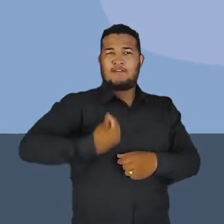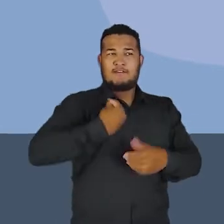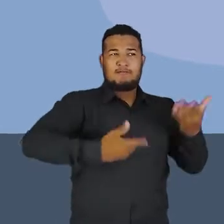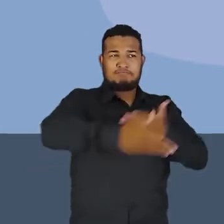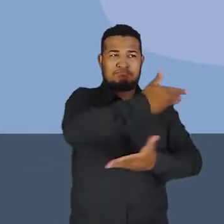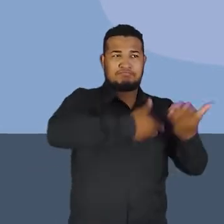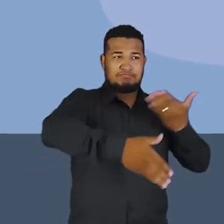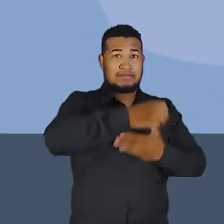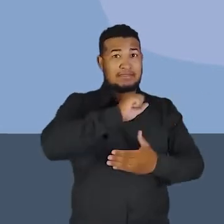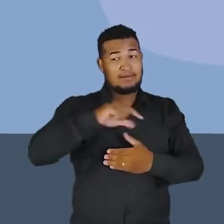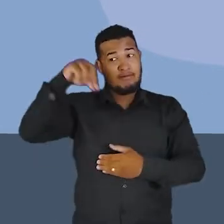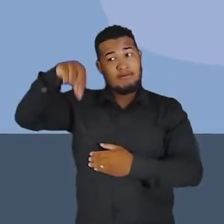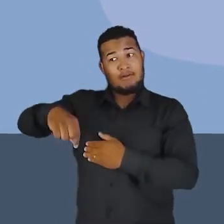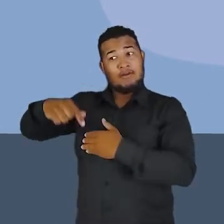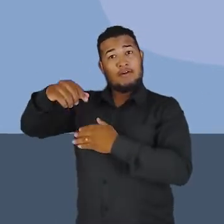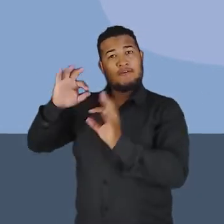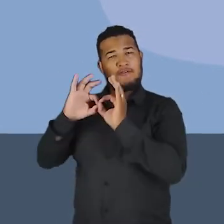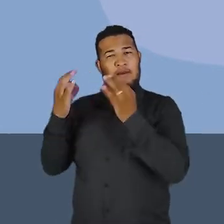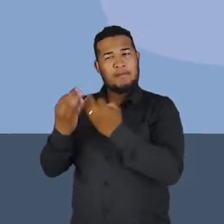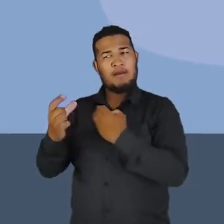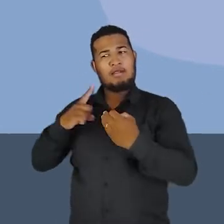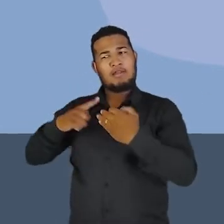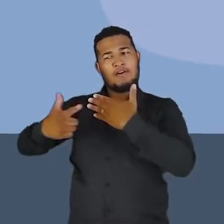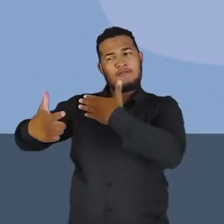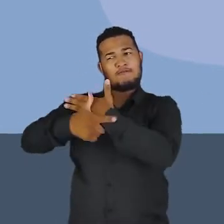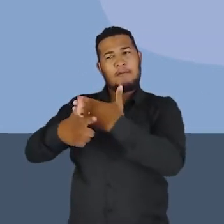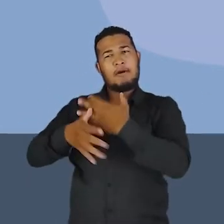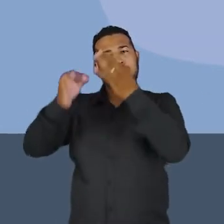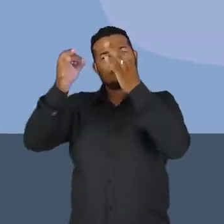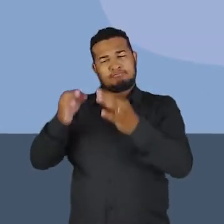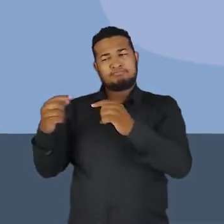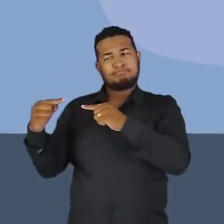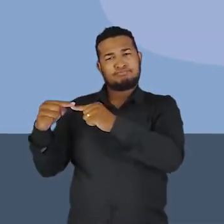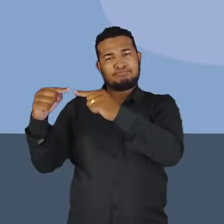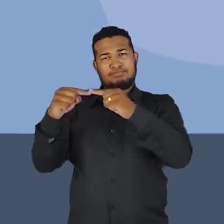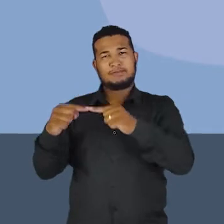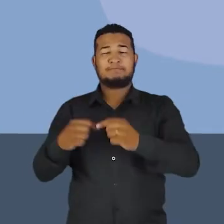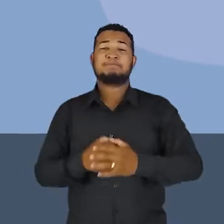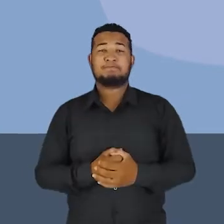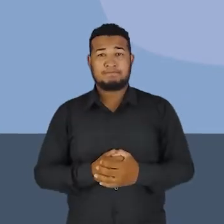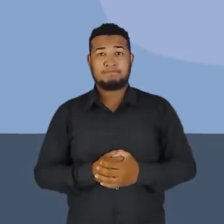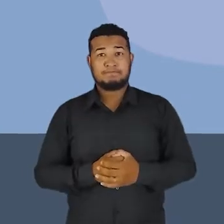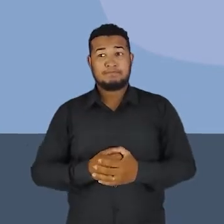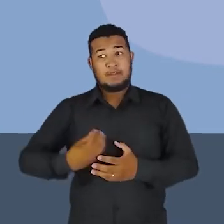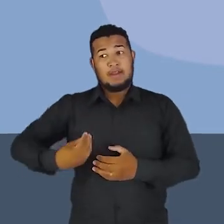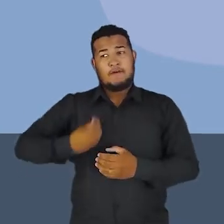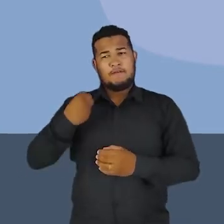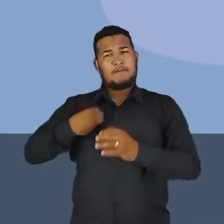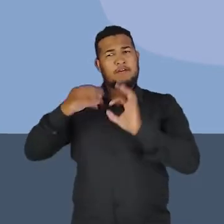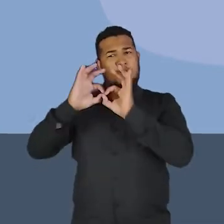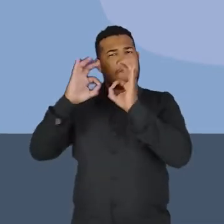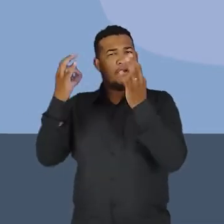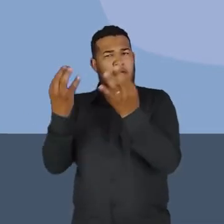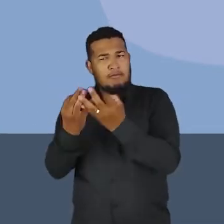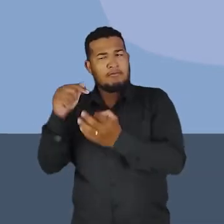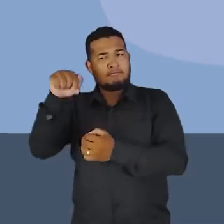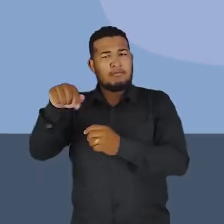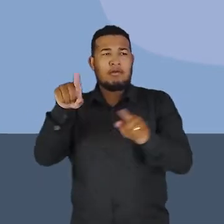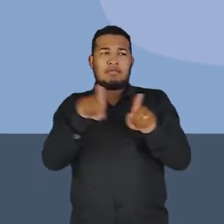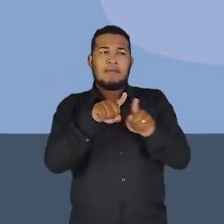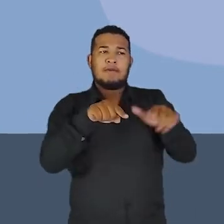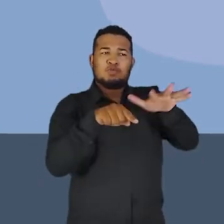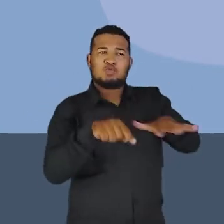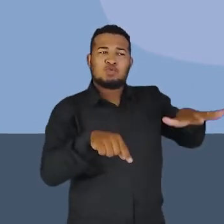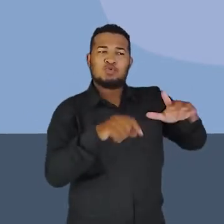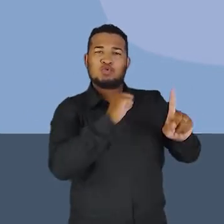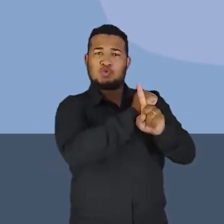os papéis familiares estão bem sedimentados. Vida familiar e social. O Estatuto da